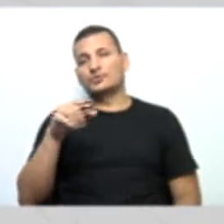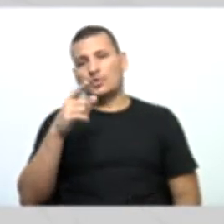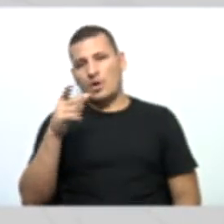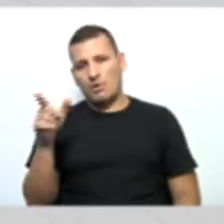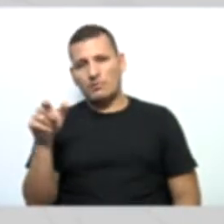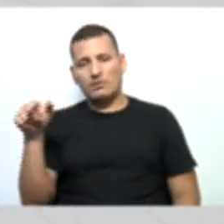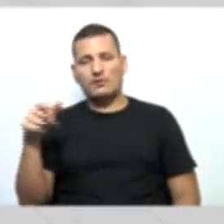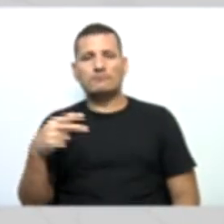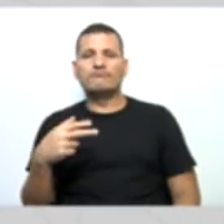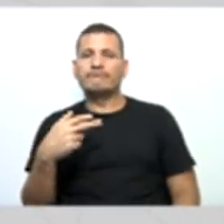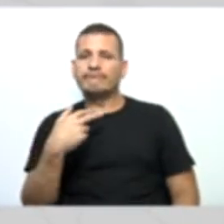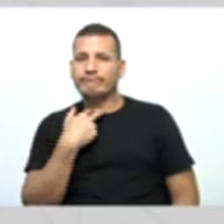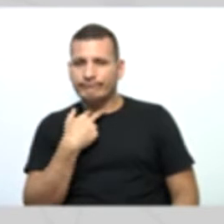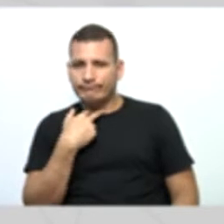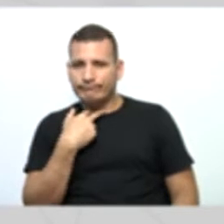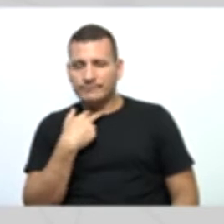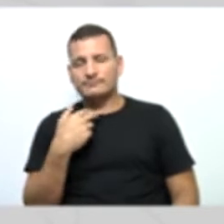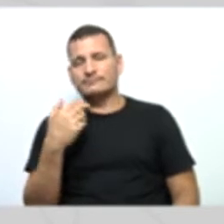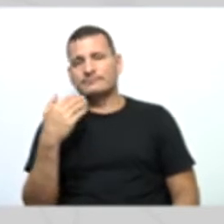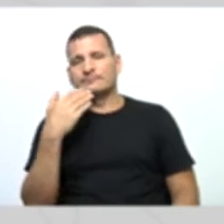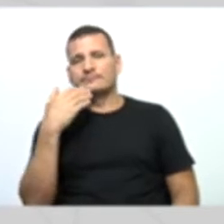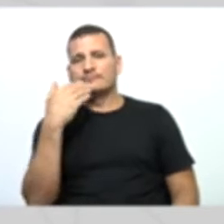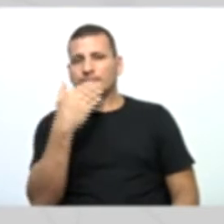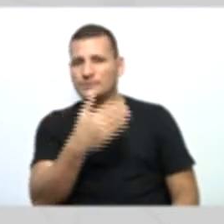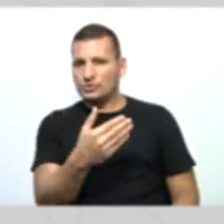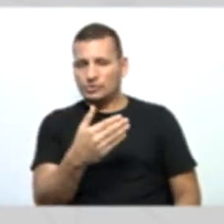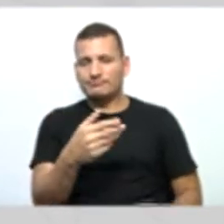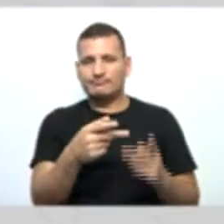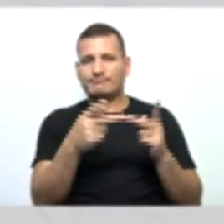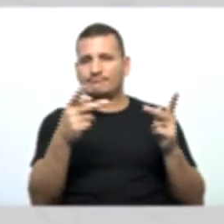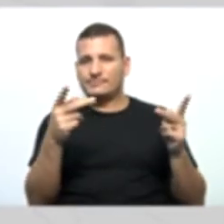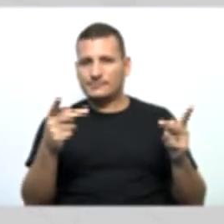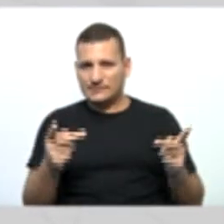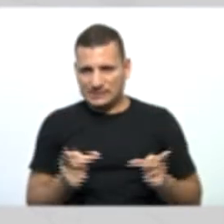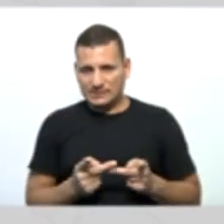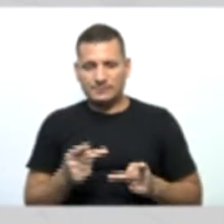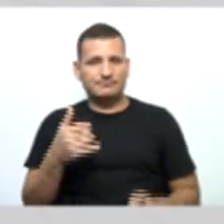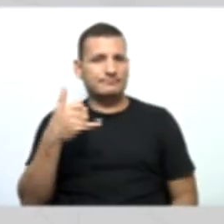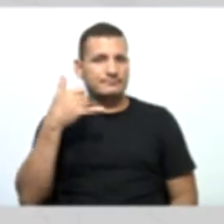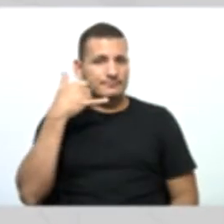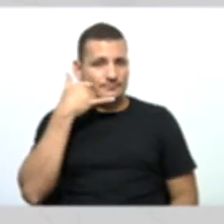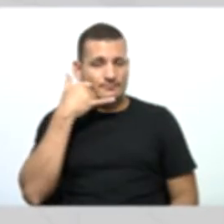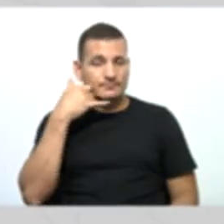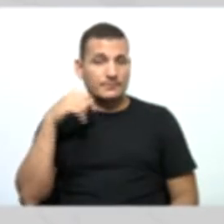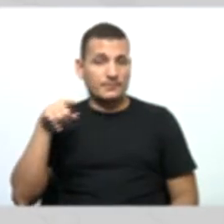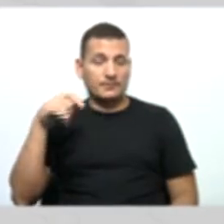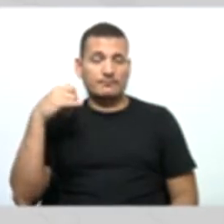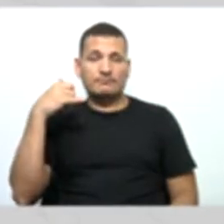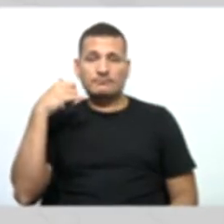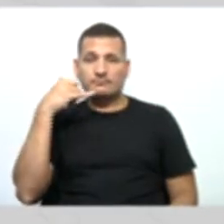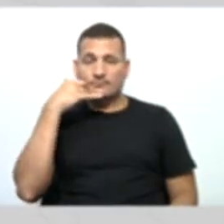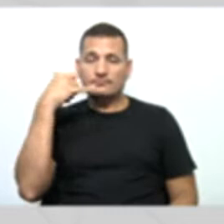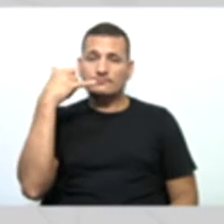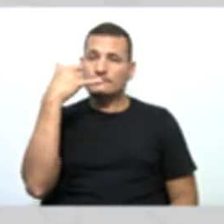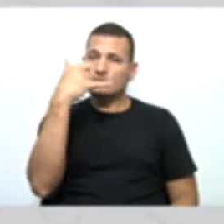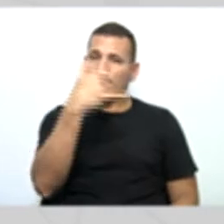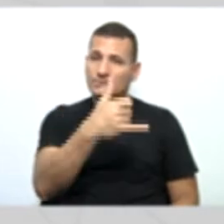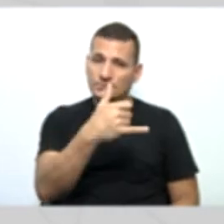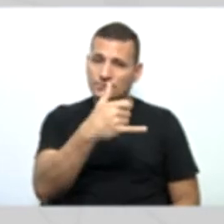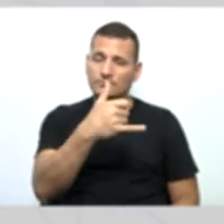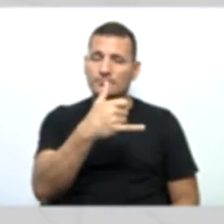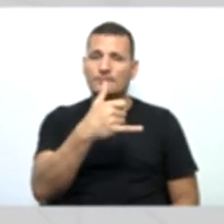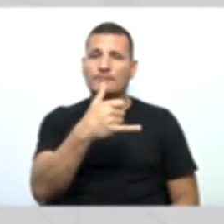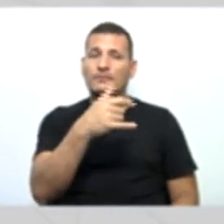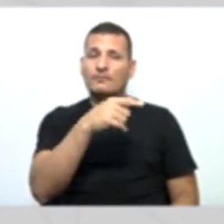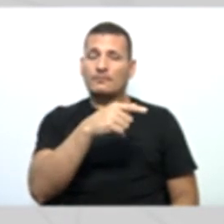ocupado em casa e resolve pedir uma pizza. No caso, por telefone. João liga para a pizzaria e realiza o